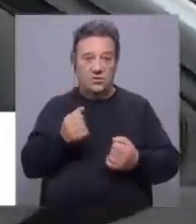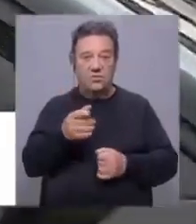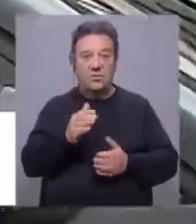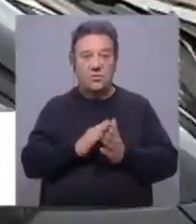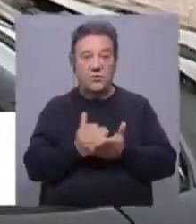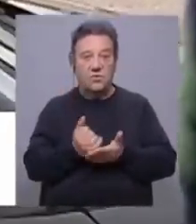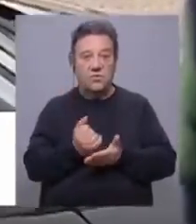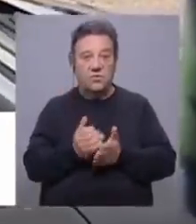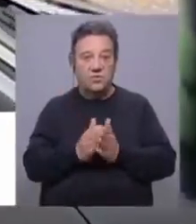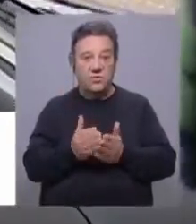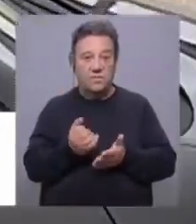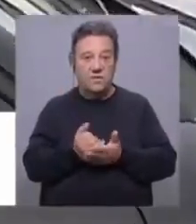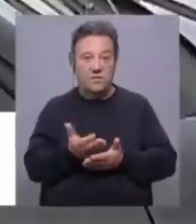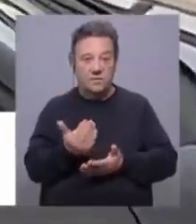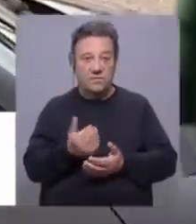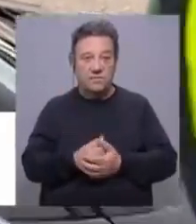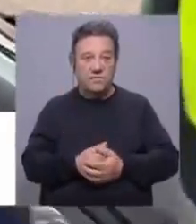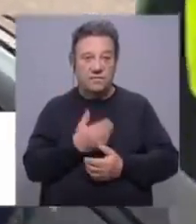favor.